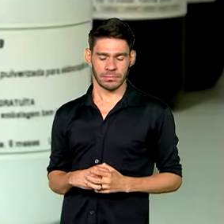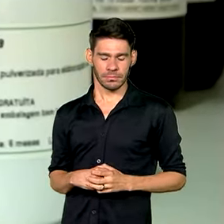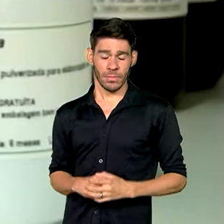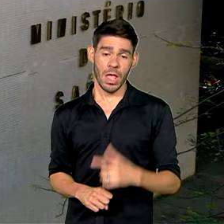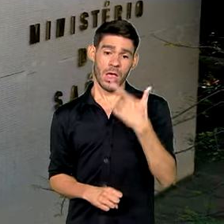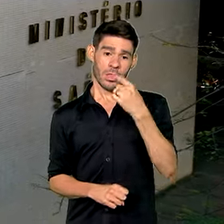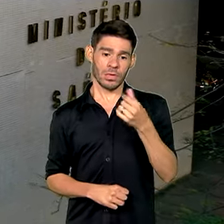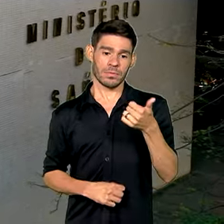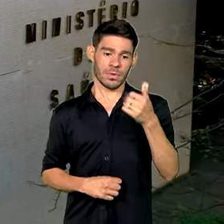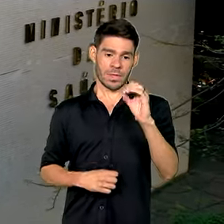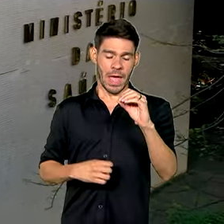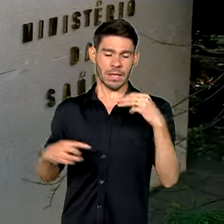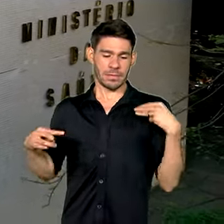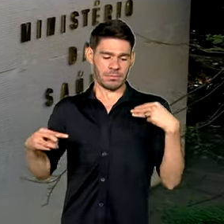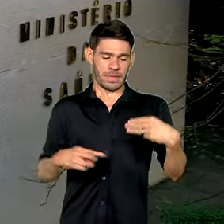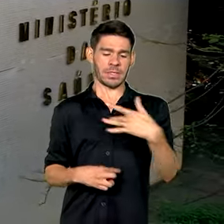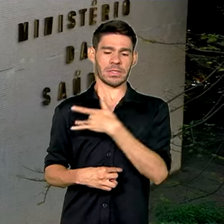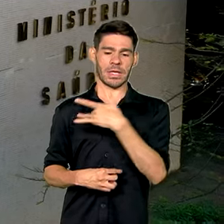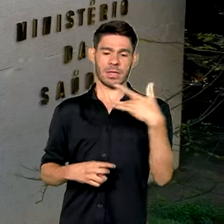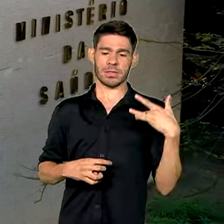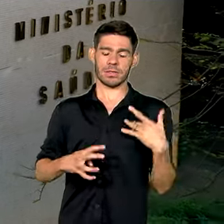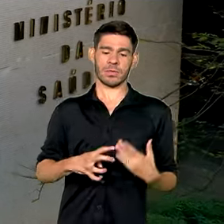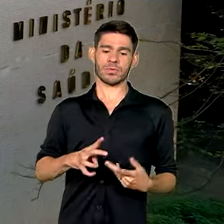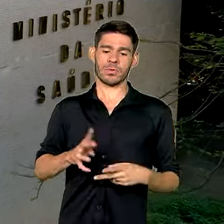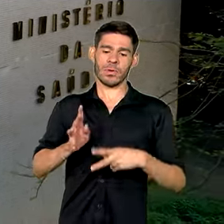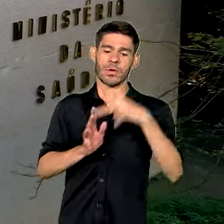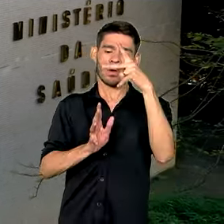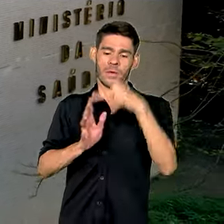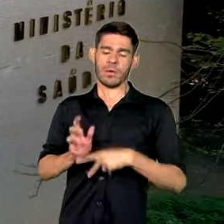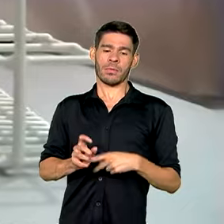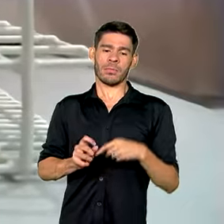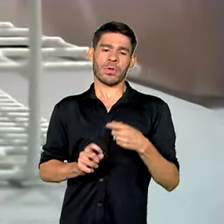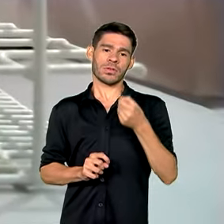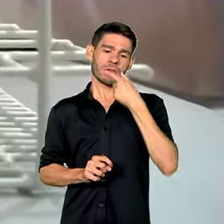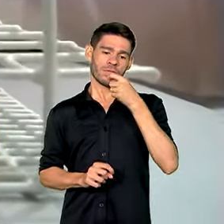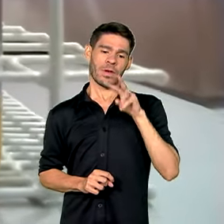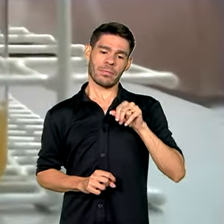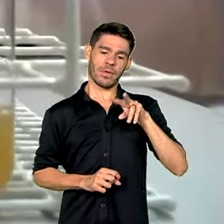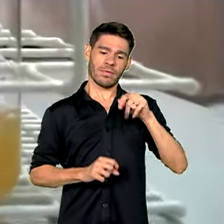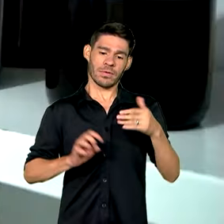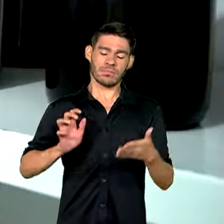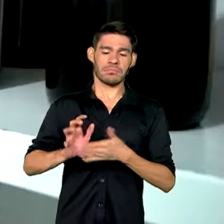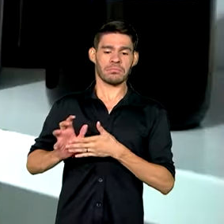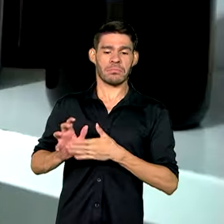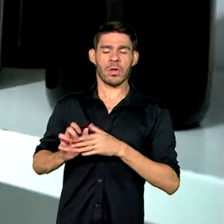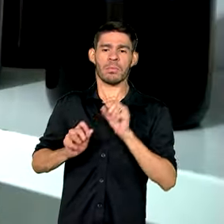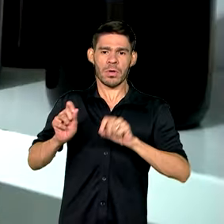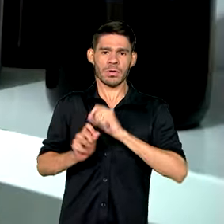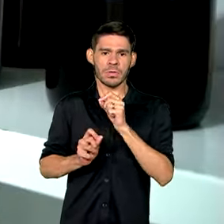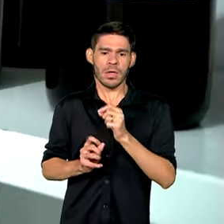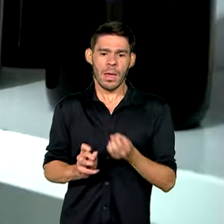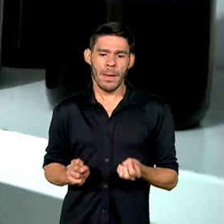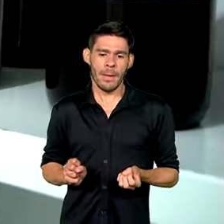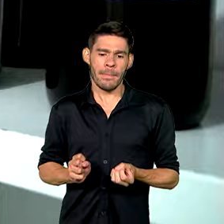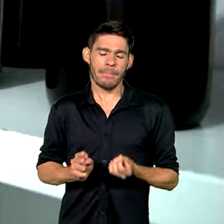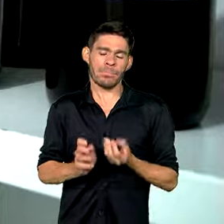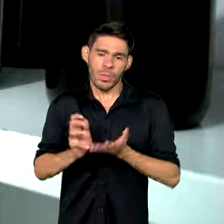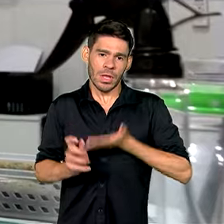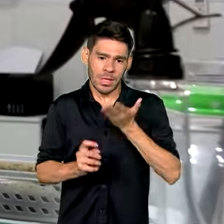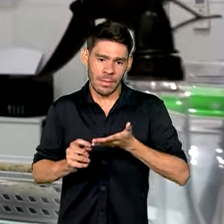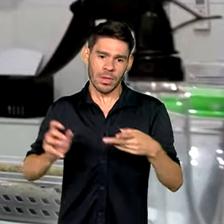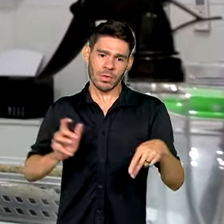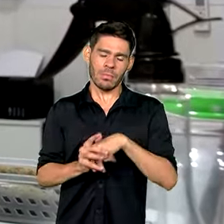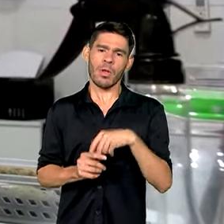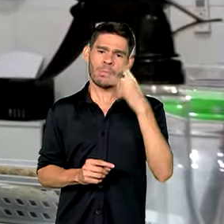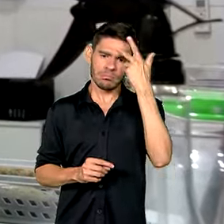em 2010, o Ministério da Saúde criou o programa Farmácia Viva, com o propósito de produzir medicamentos fitoterápicos